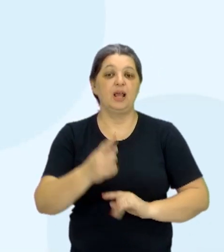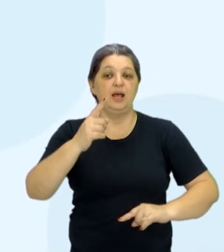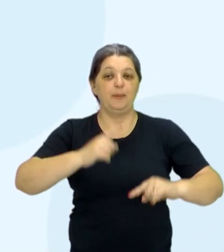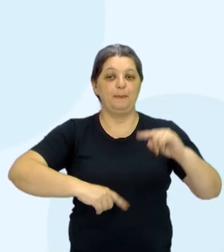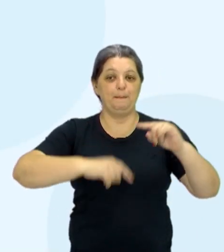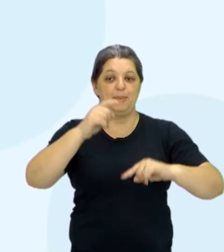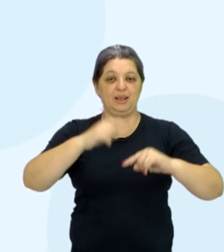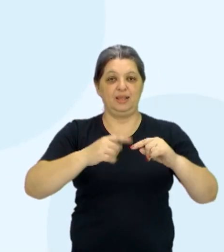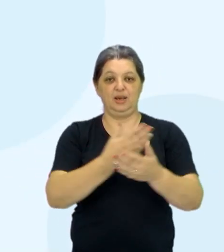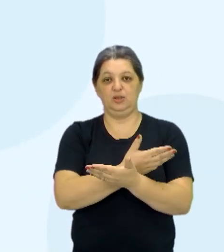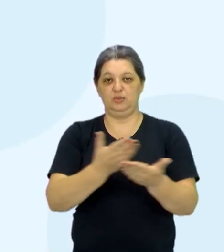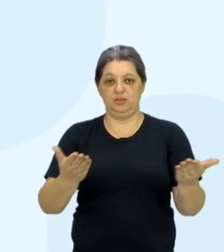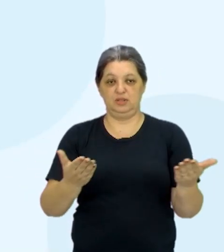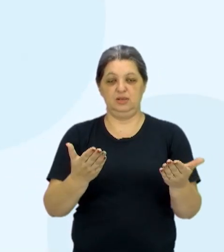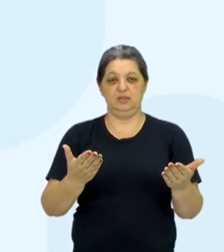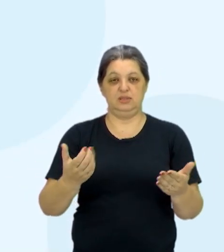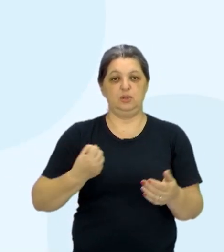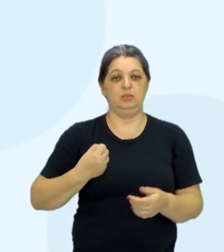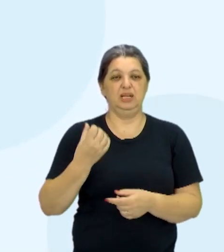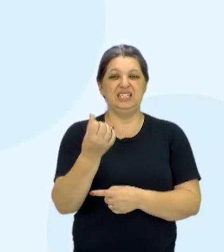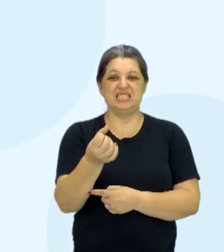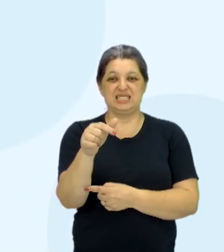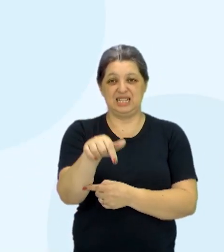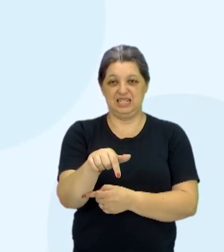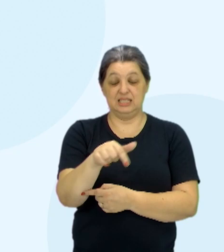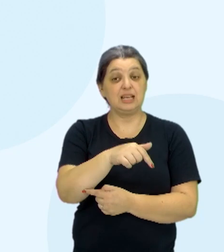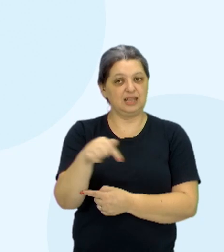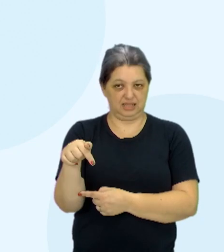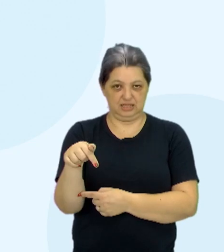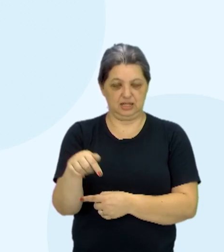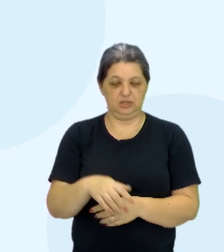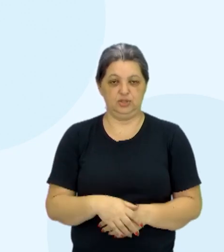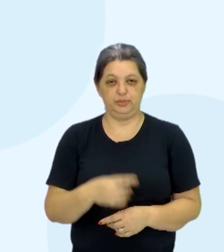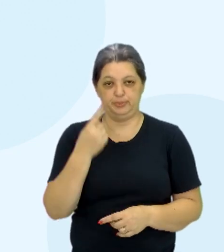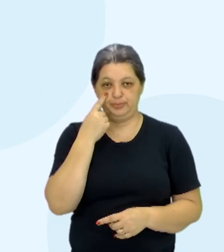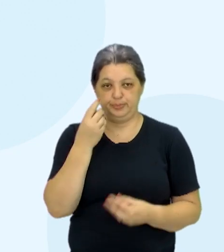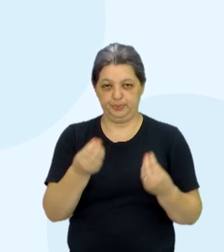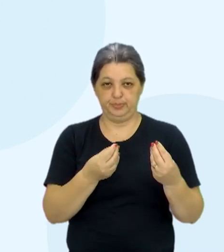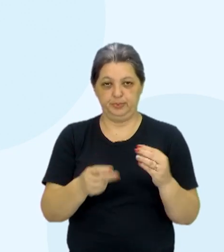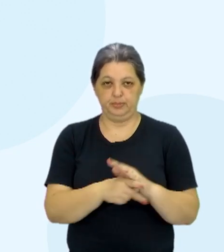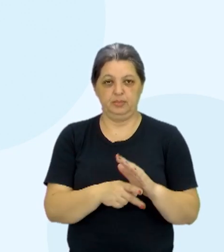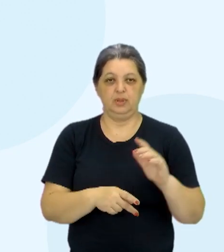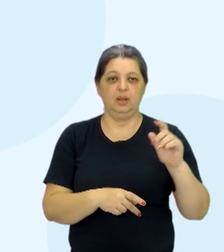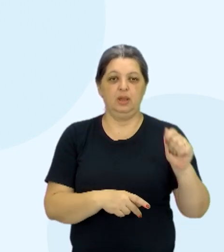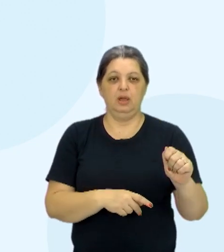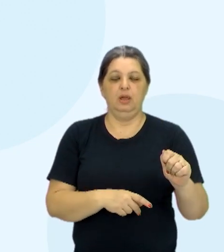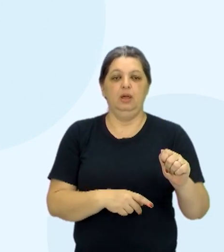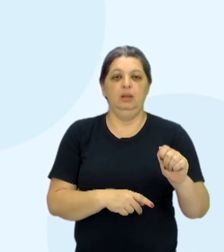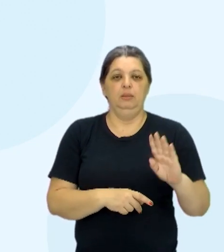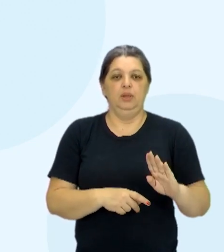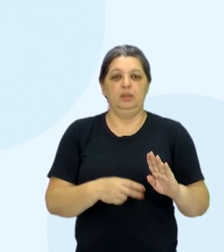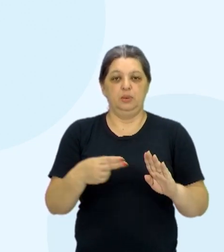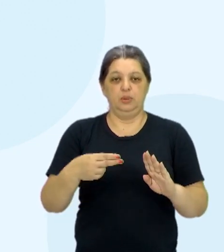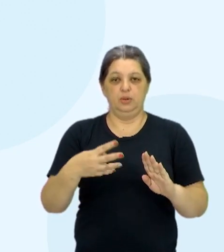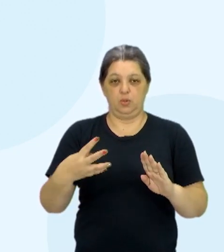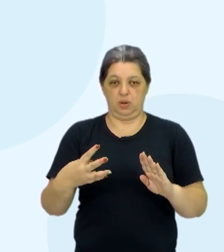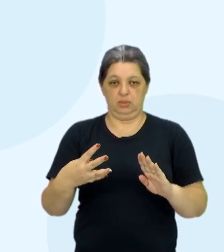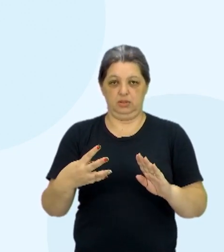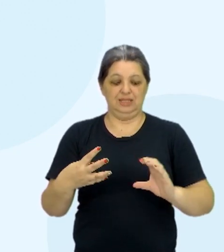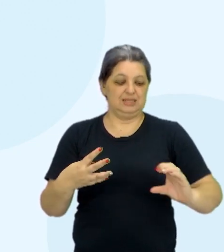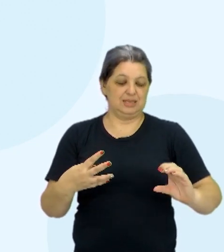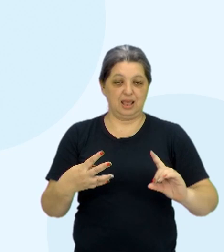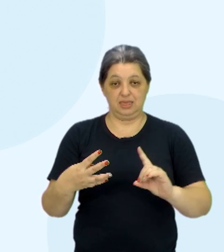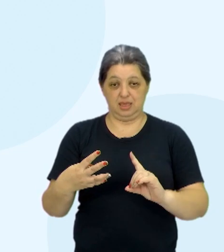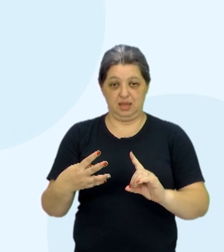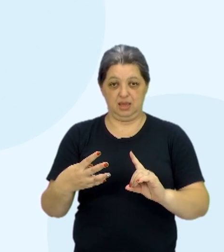página 77. Sejam segmentos a seguir, então tem um segmento AB que vale 4, o segmento CD que